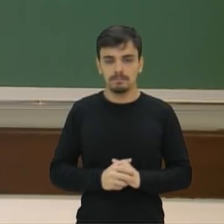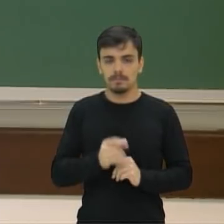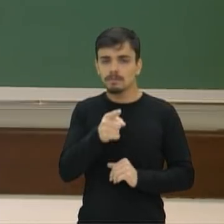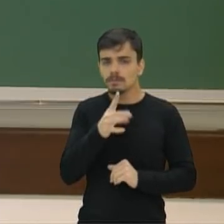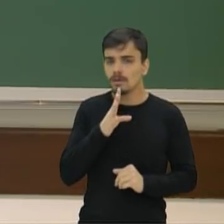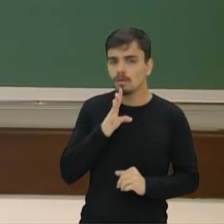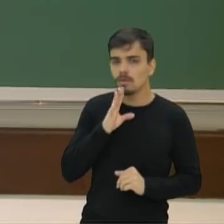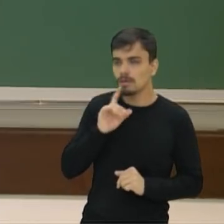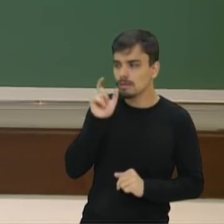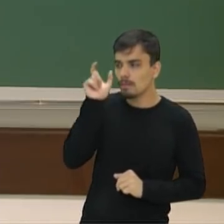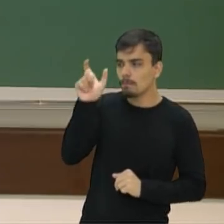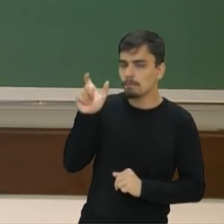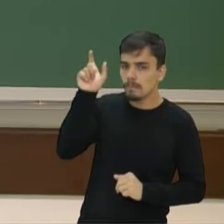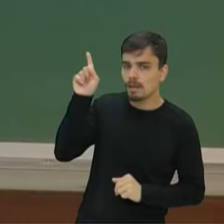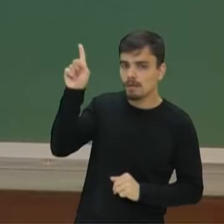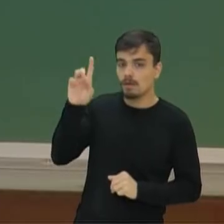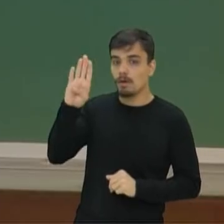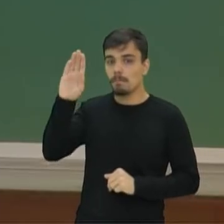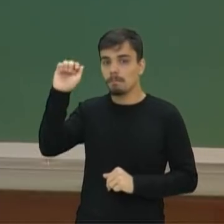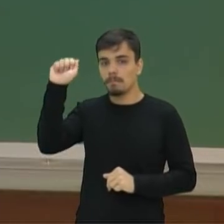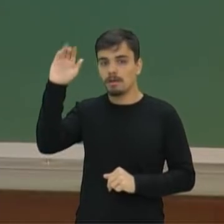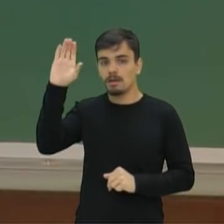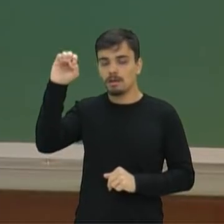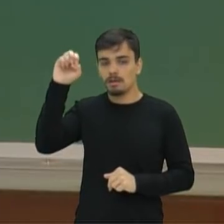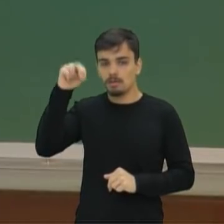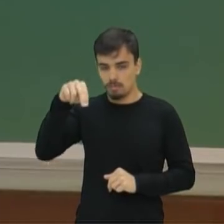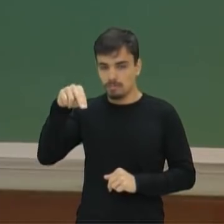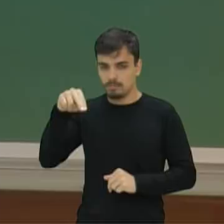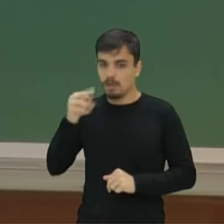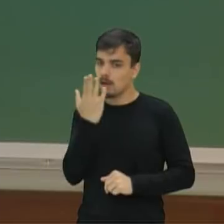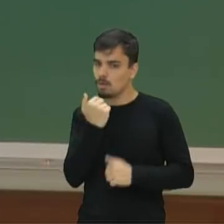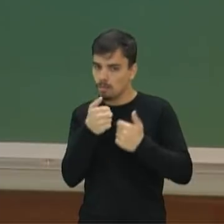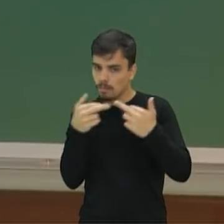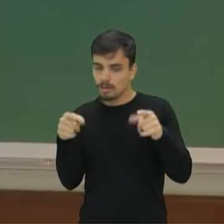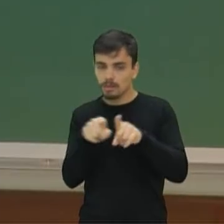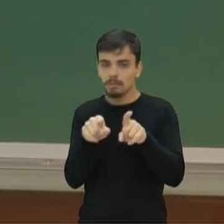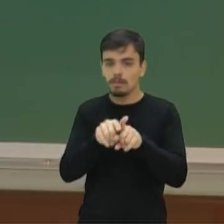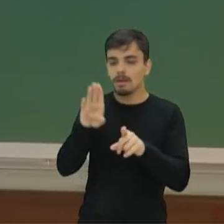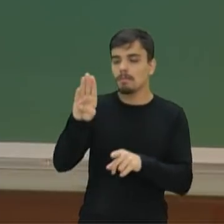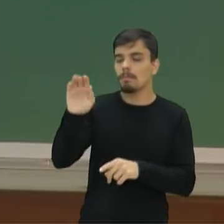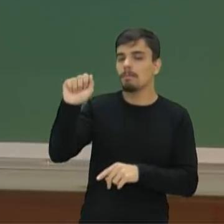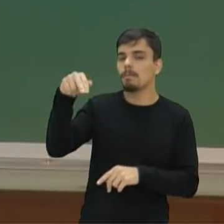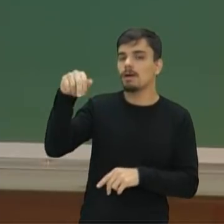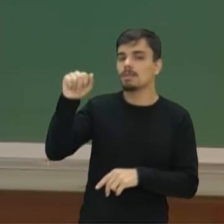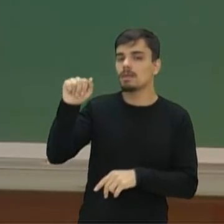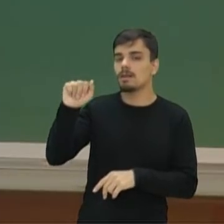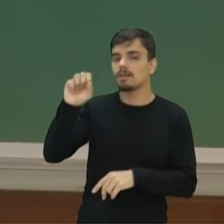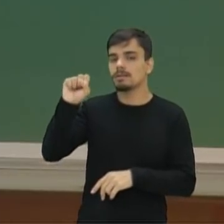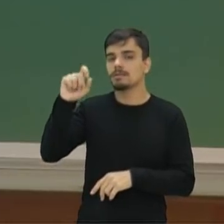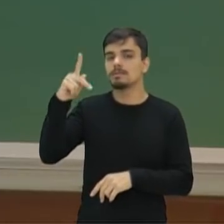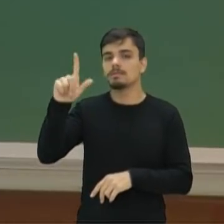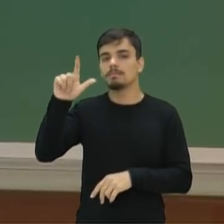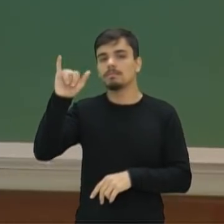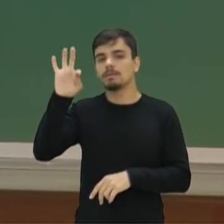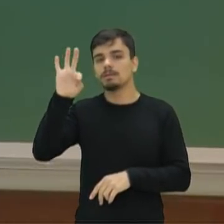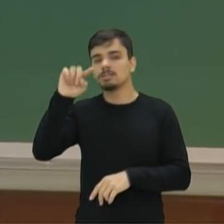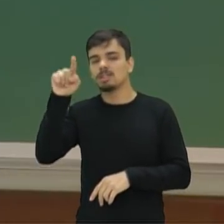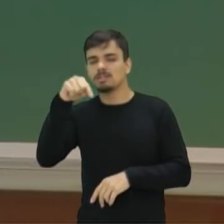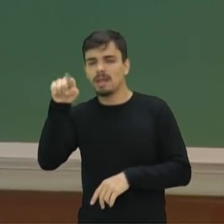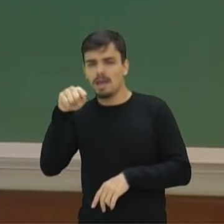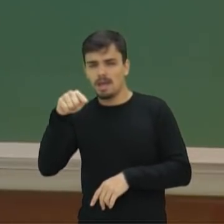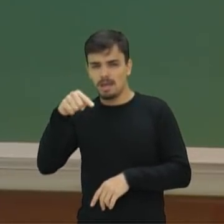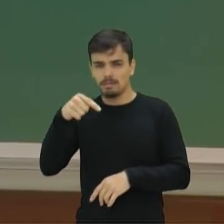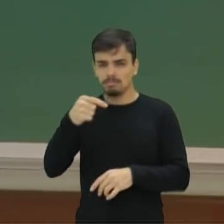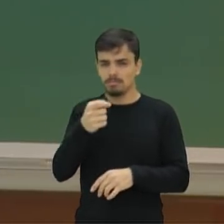Conhece as palavras? Bacon, usamos bacon. Banana split, você já comeu uma banana split? Um sorvete